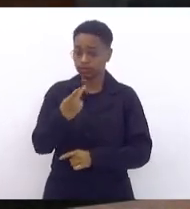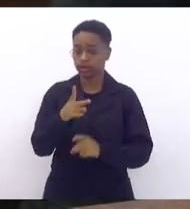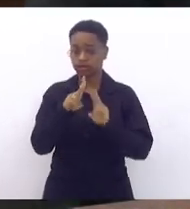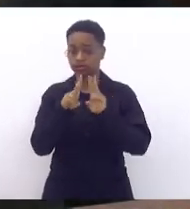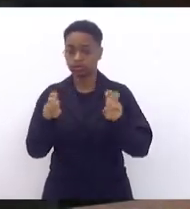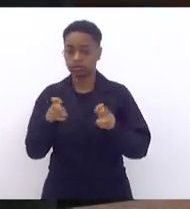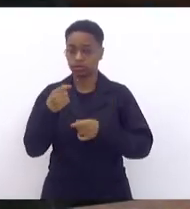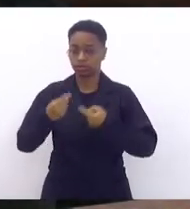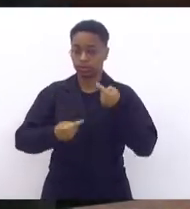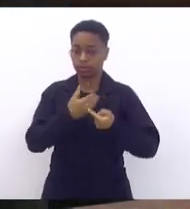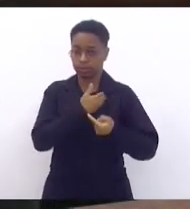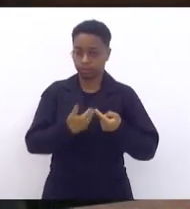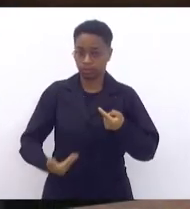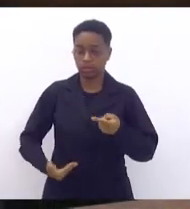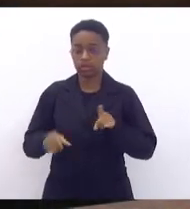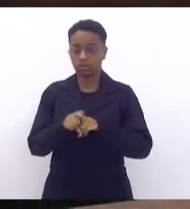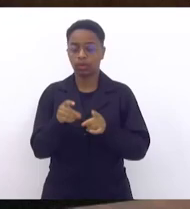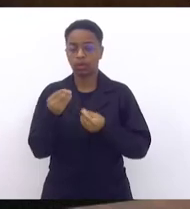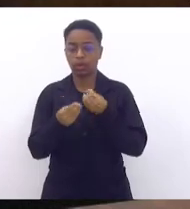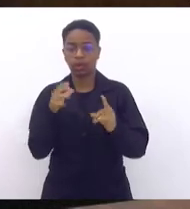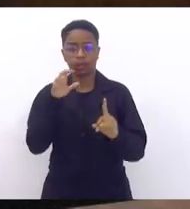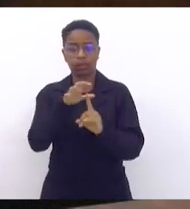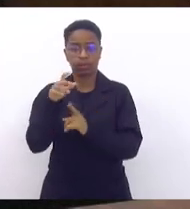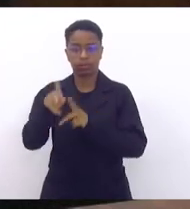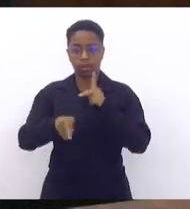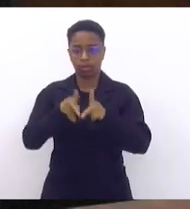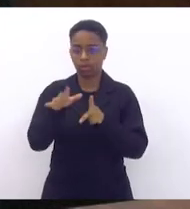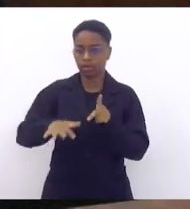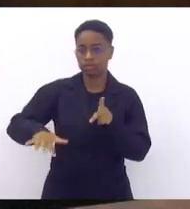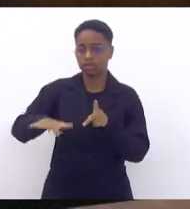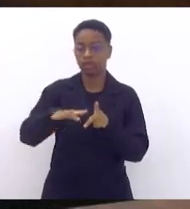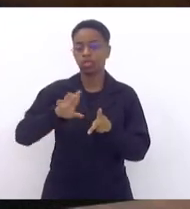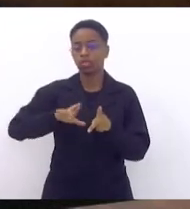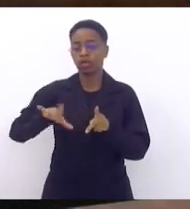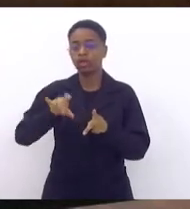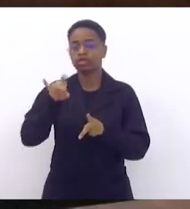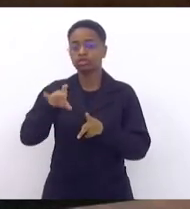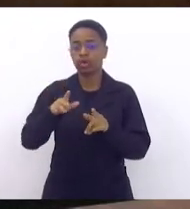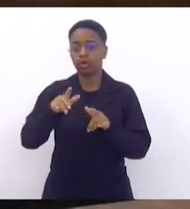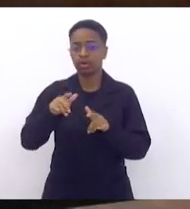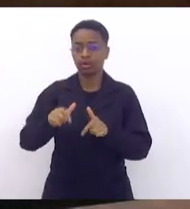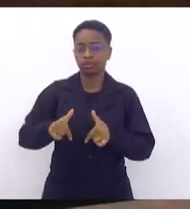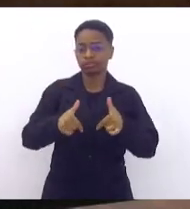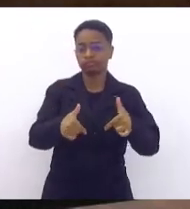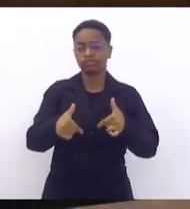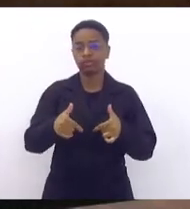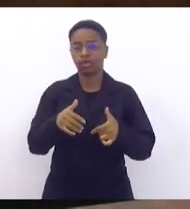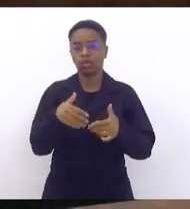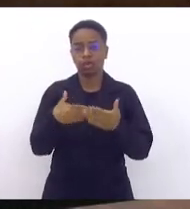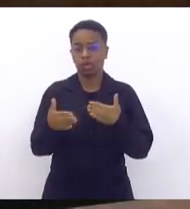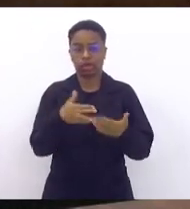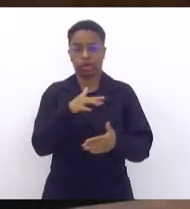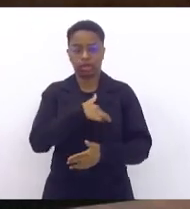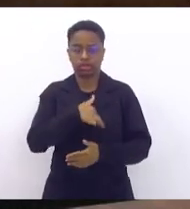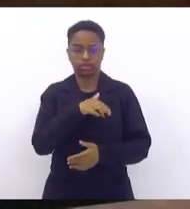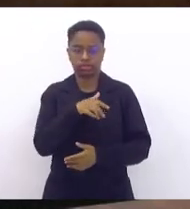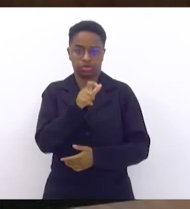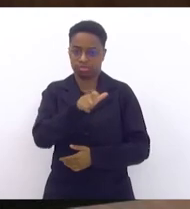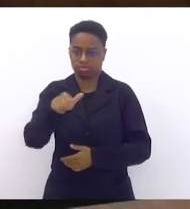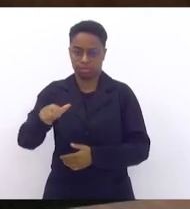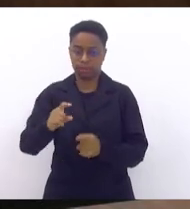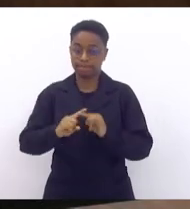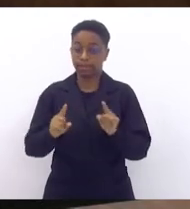impacto na população inteira, ou seja, não apenas praticantes da religião A, B ou C, mas